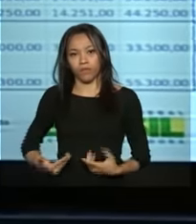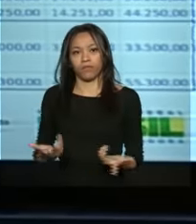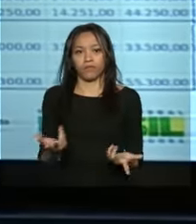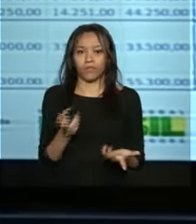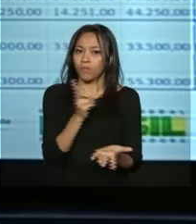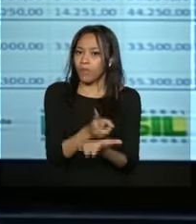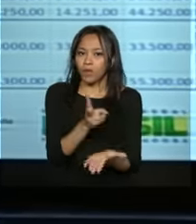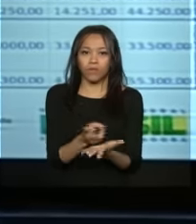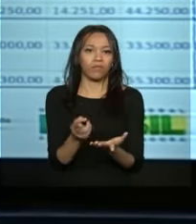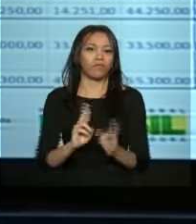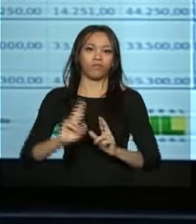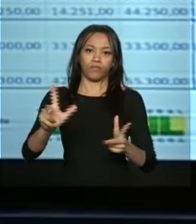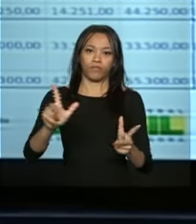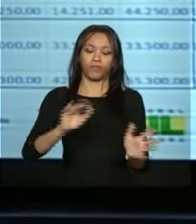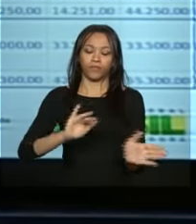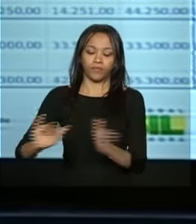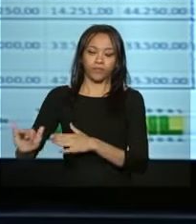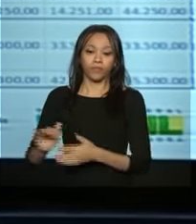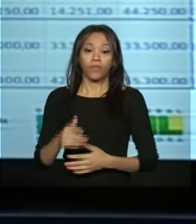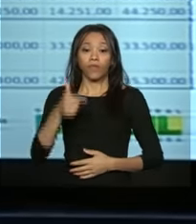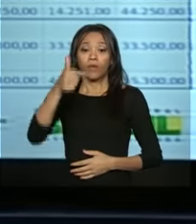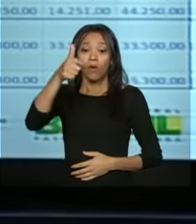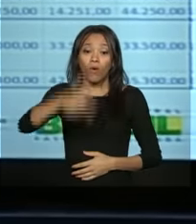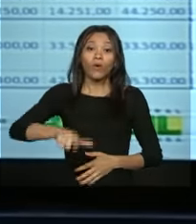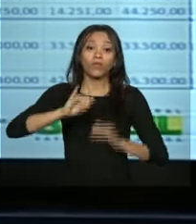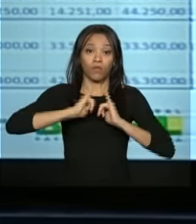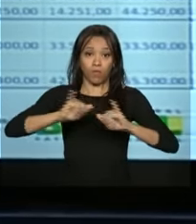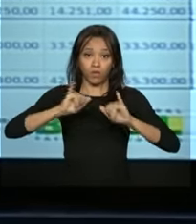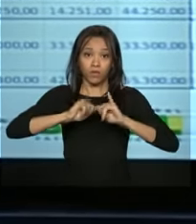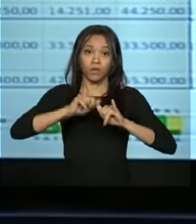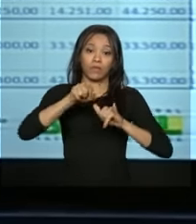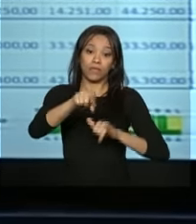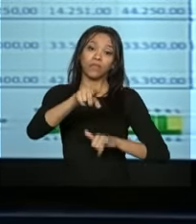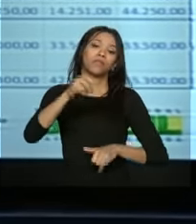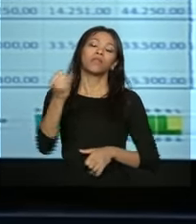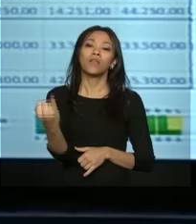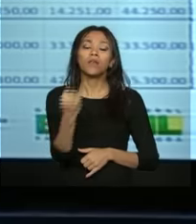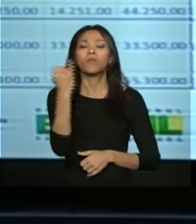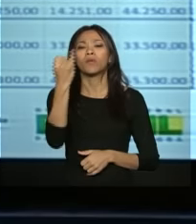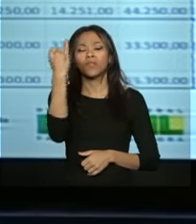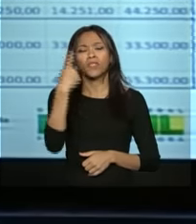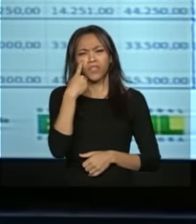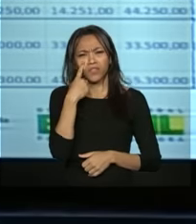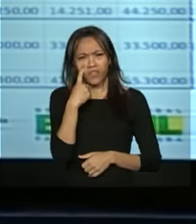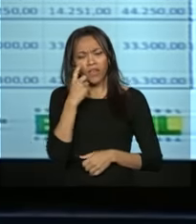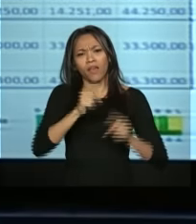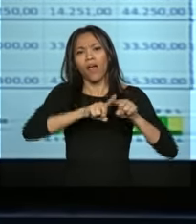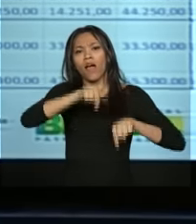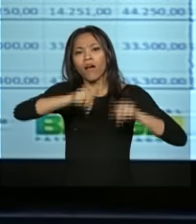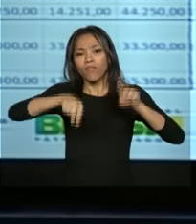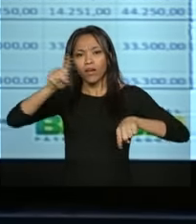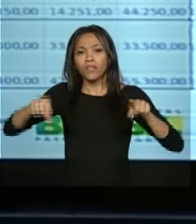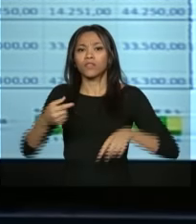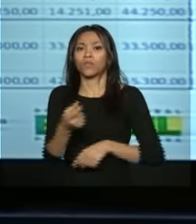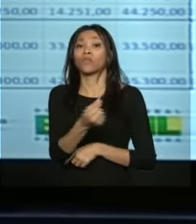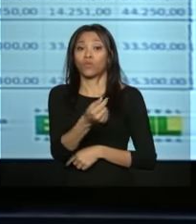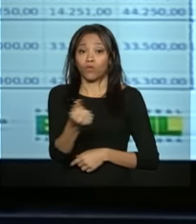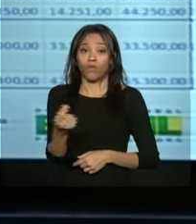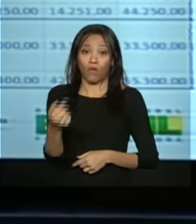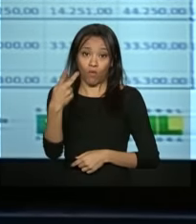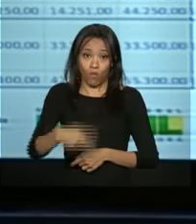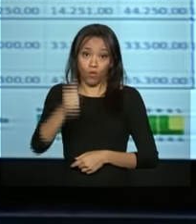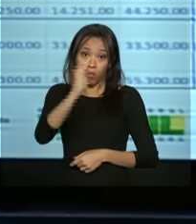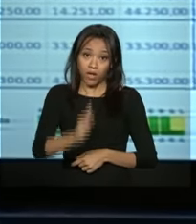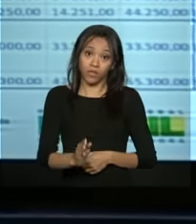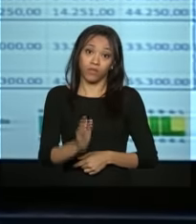aqui é um elemento bastante importante mas a gente mostra a variação do preço máximo praticado no Brasil pro marca